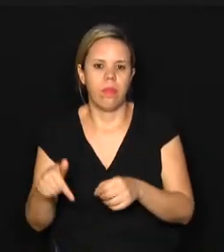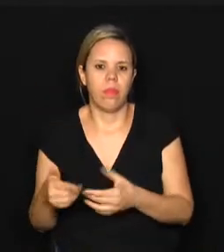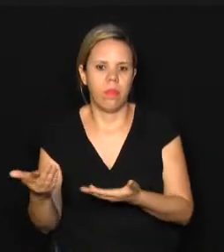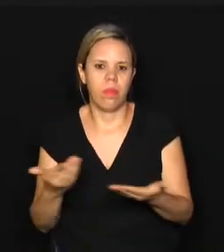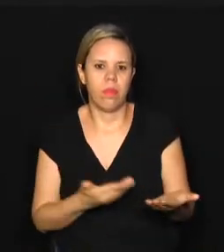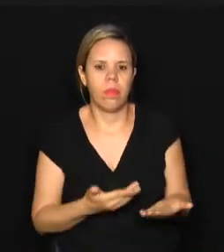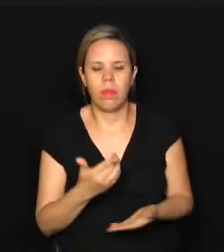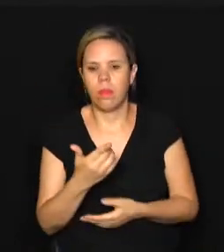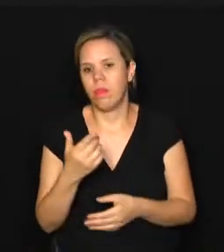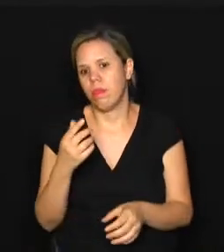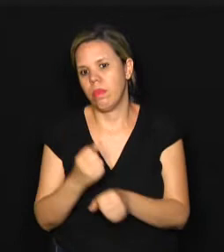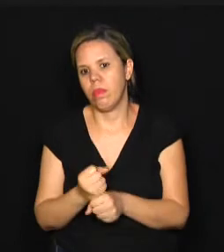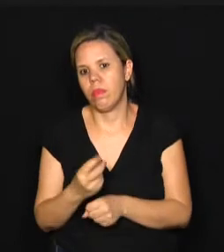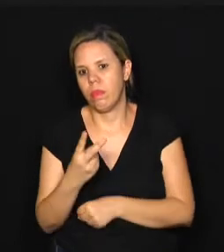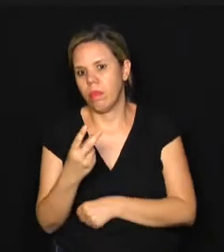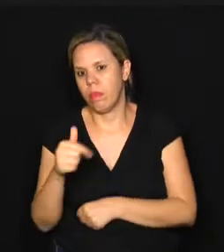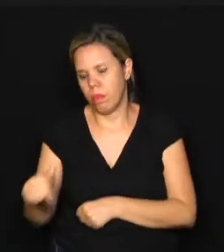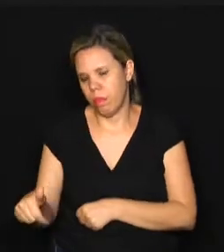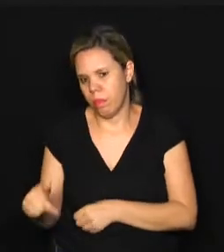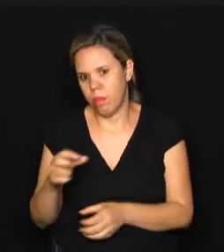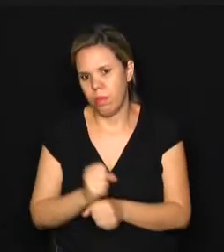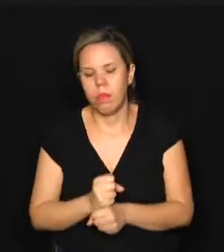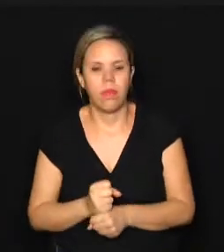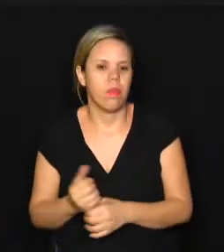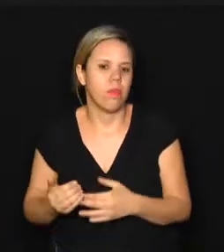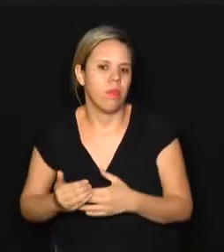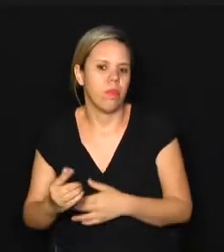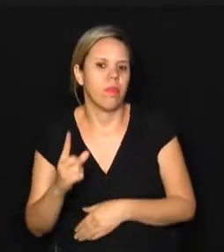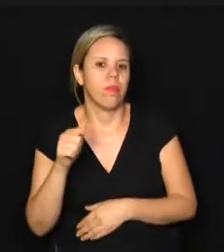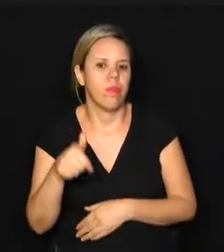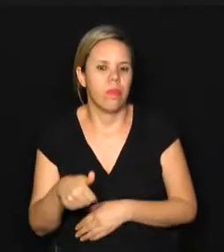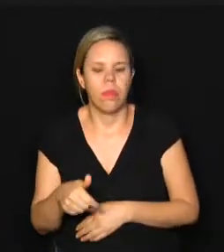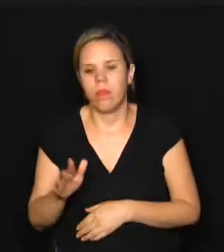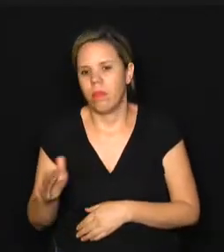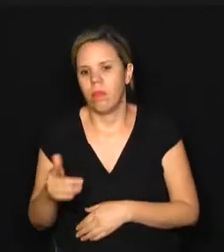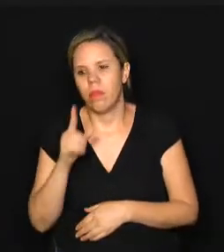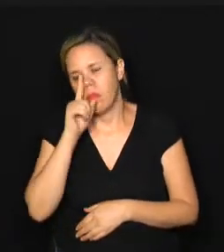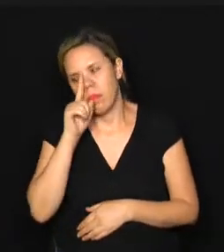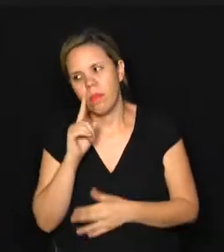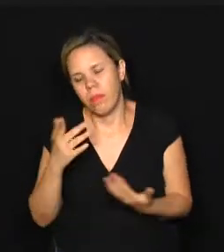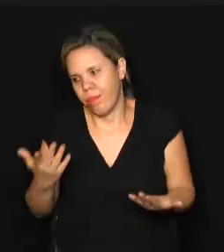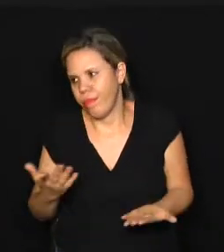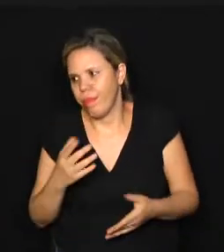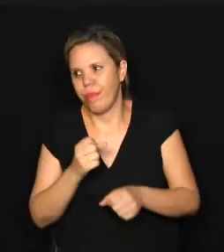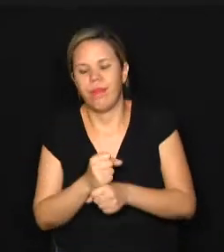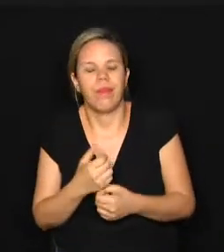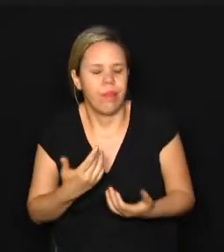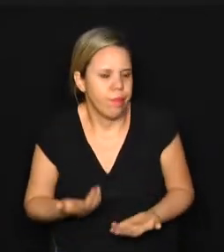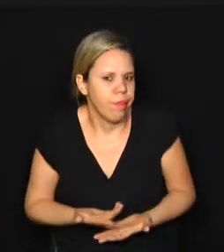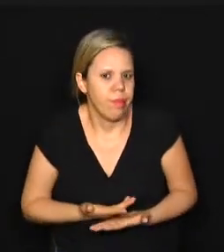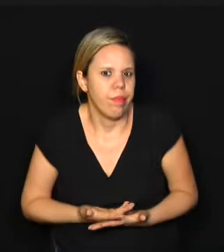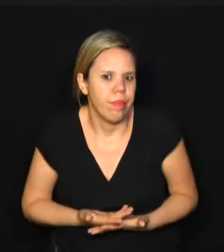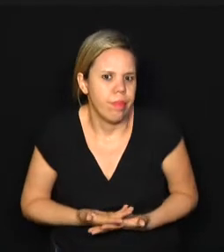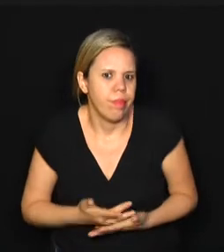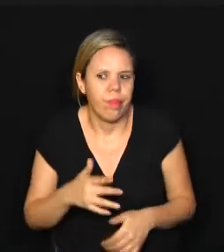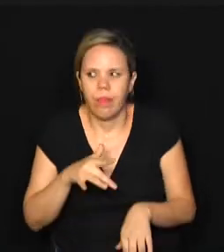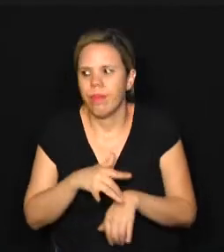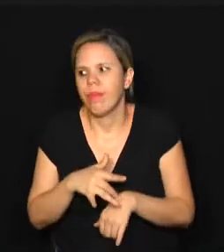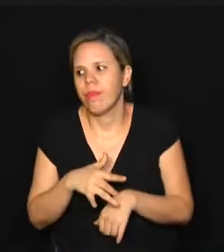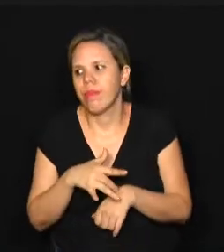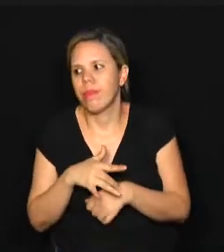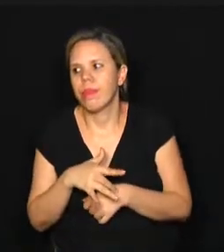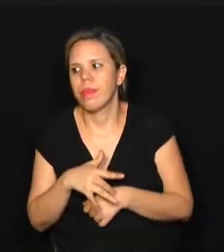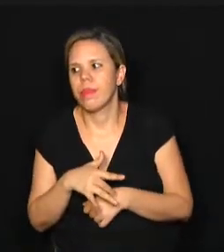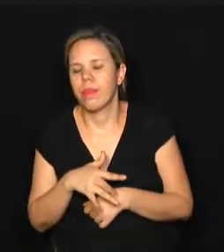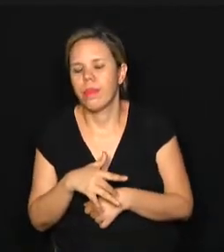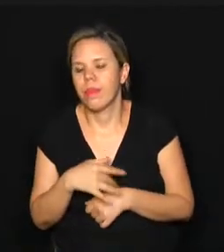de 27. A partir de 17 já é alto risco. Então, é um absurdo.